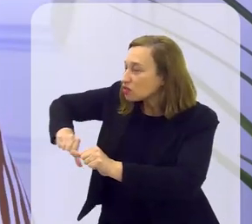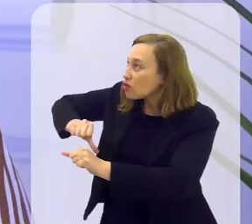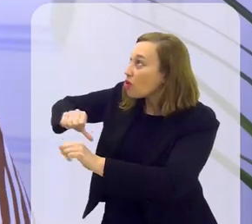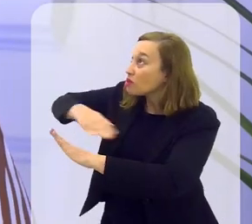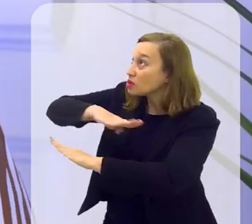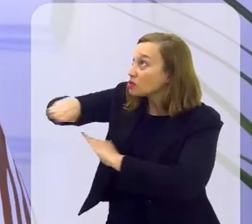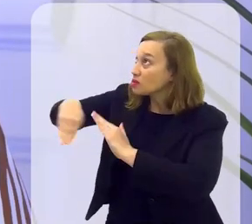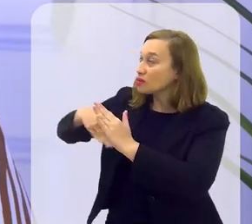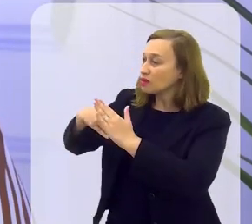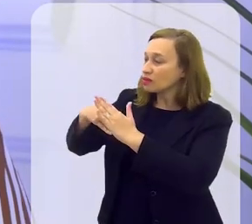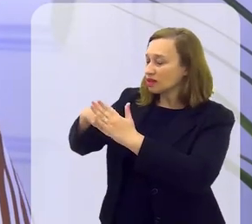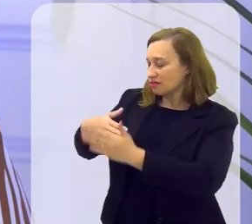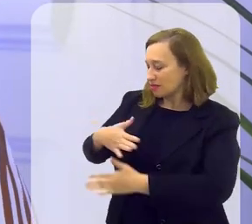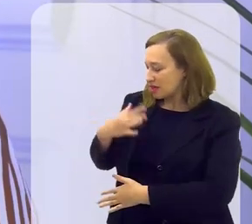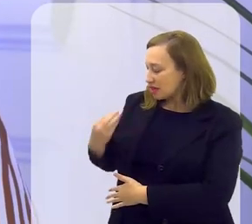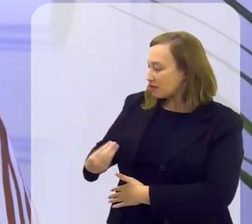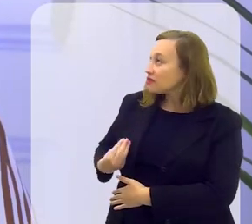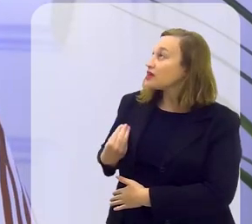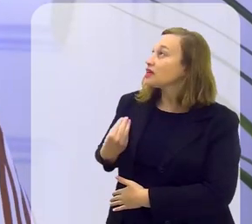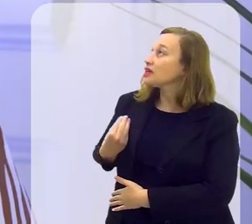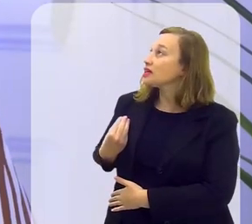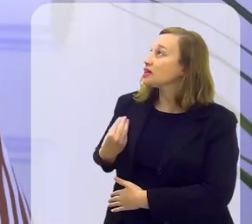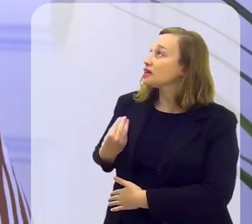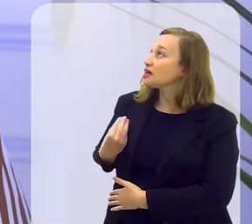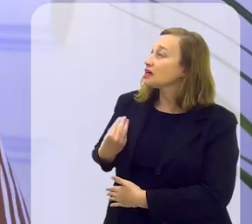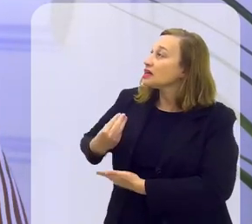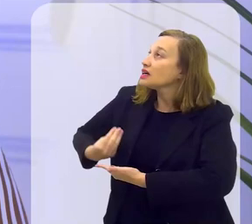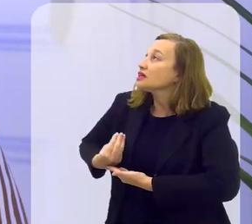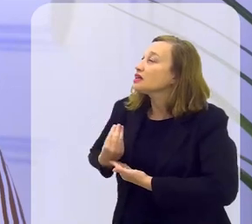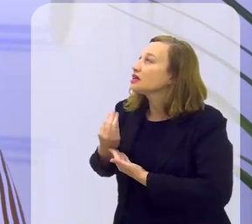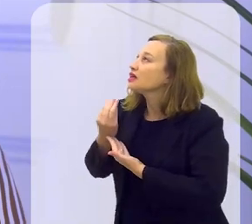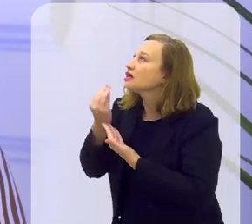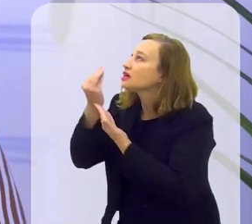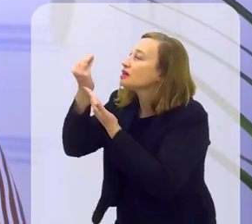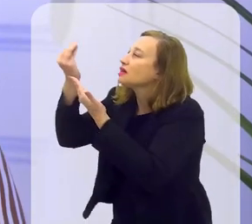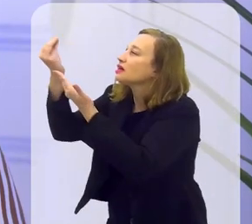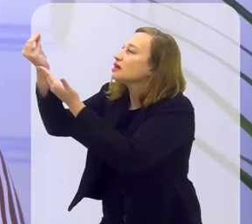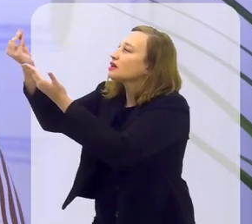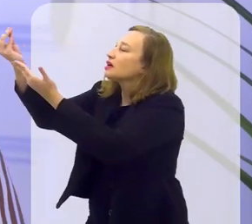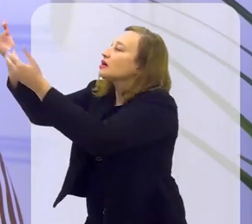fora para sua glória